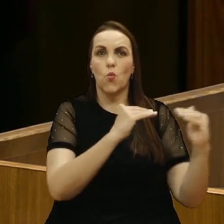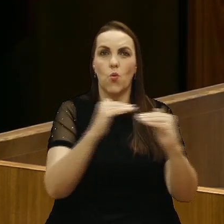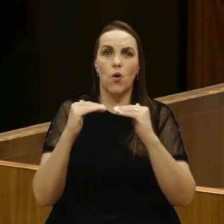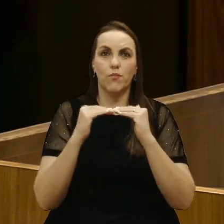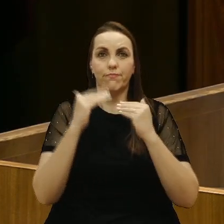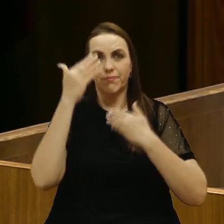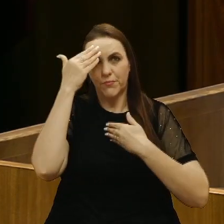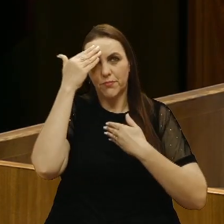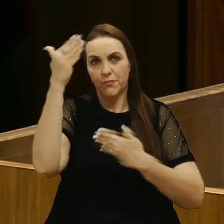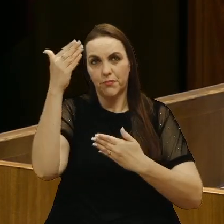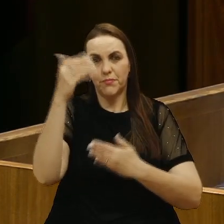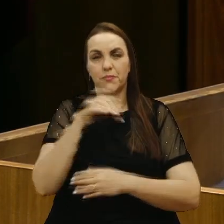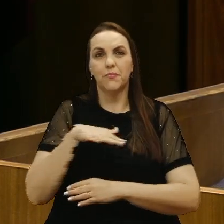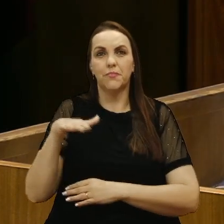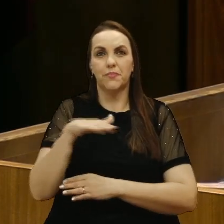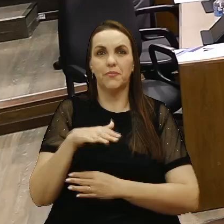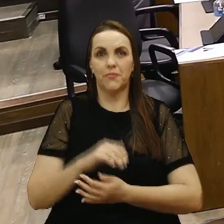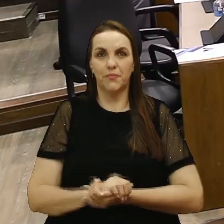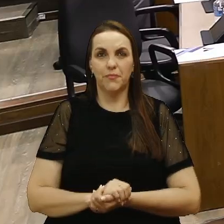Muito obrigado pelo espaço.